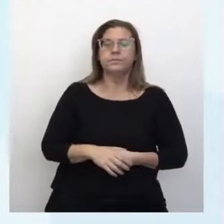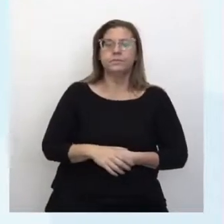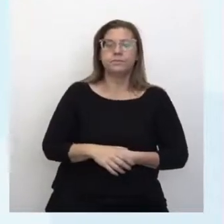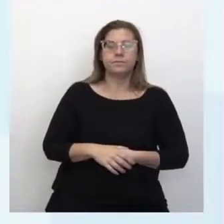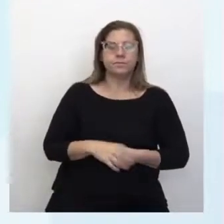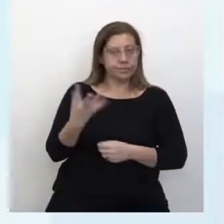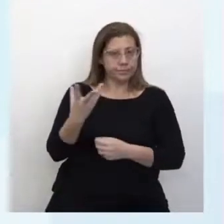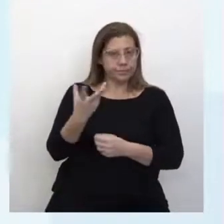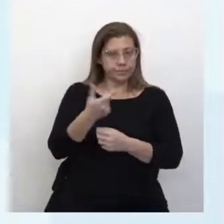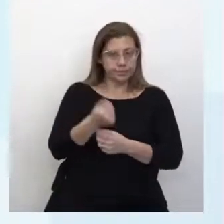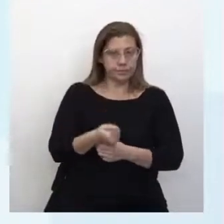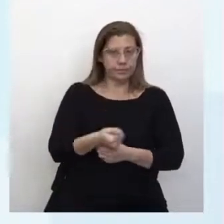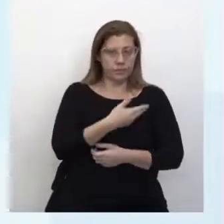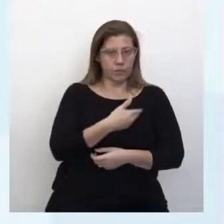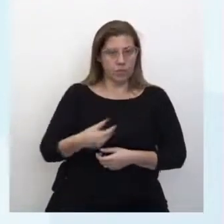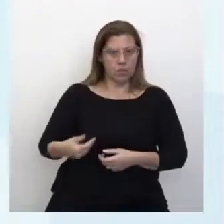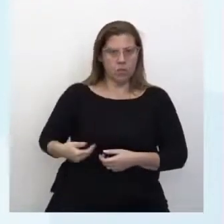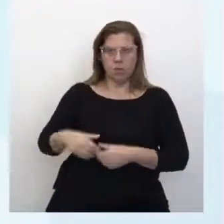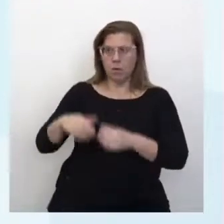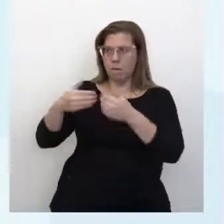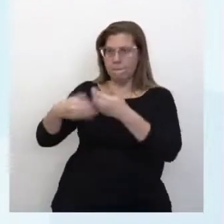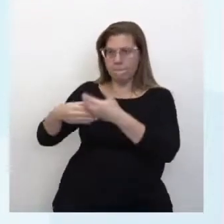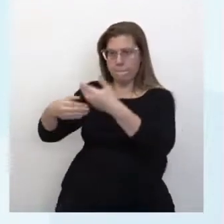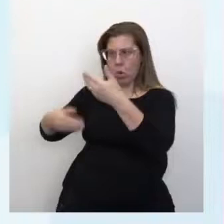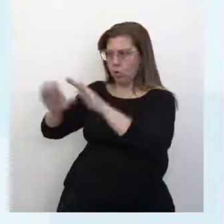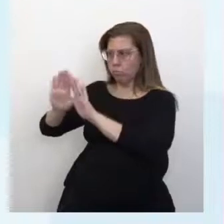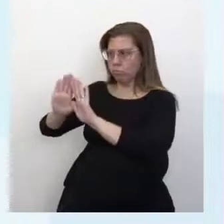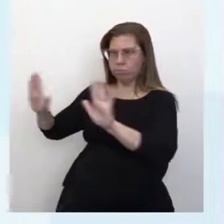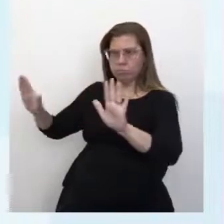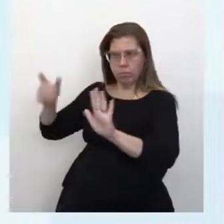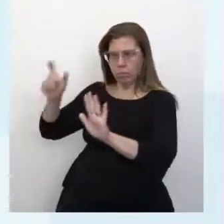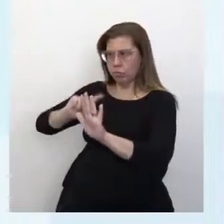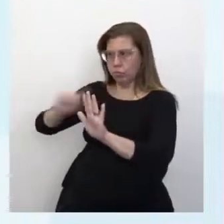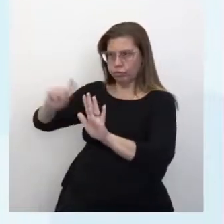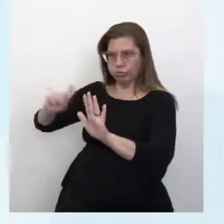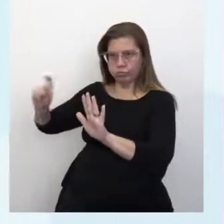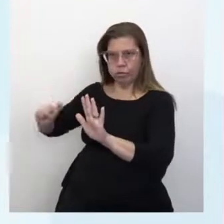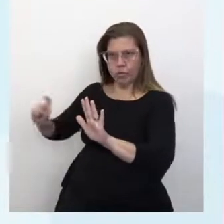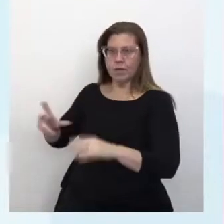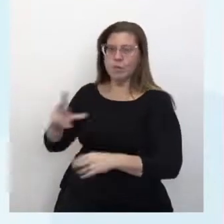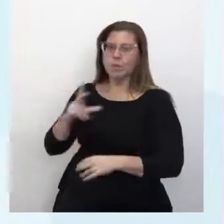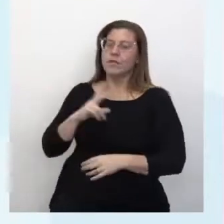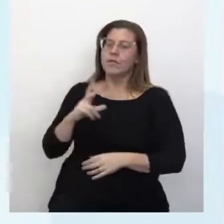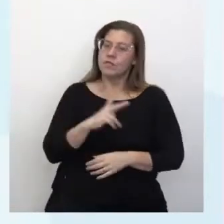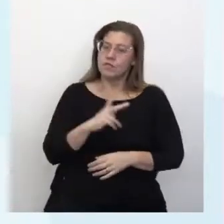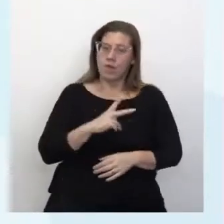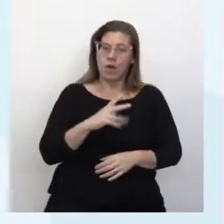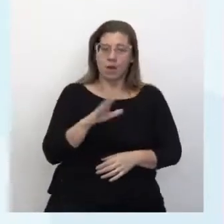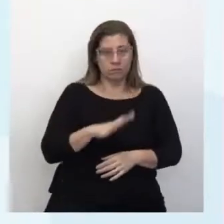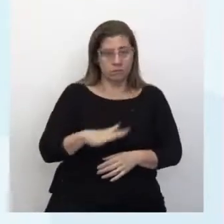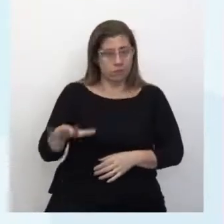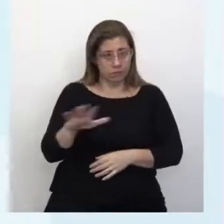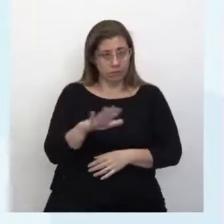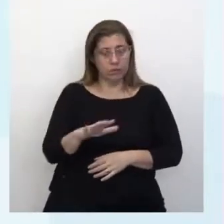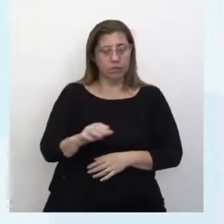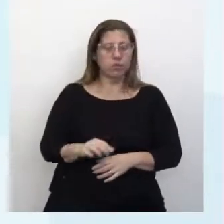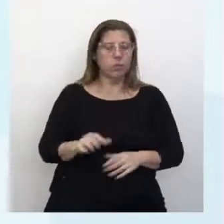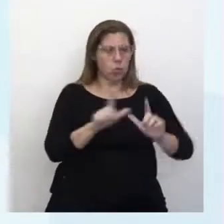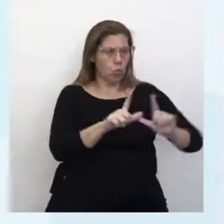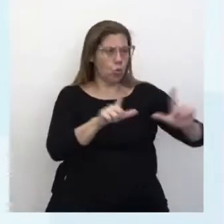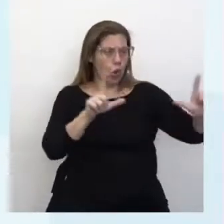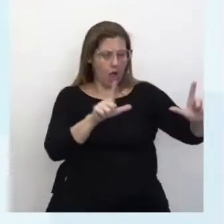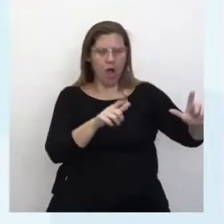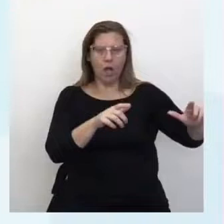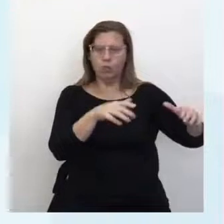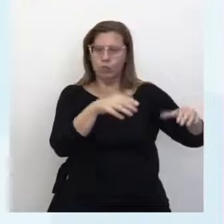exemplo, grafite nos muros, né, das ruas, e a arte privada, né, espaço expositivo privado, os quadros, as